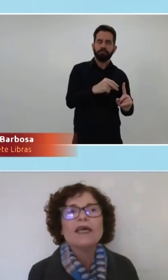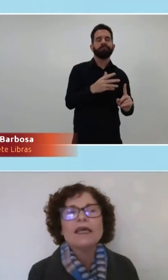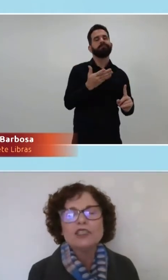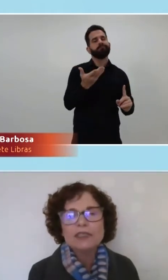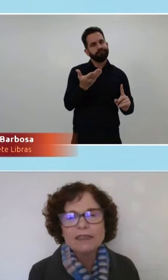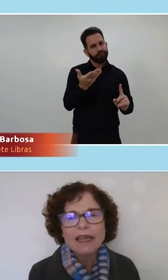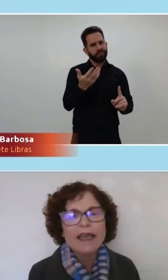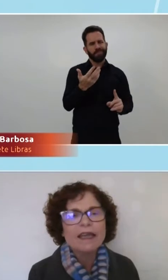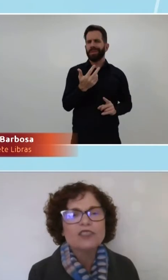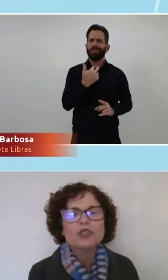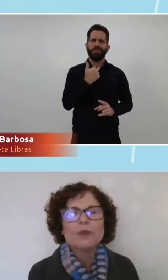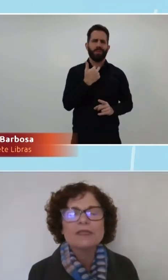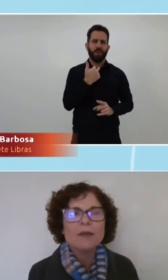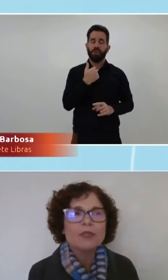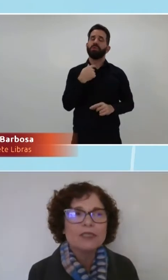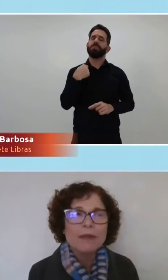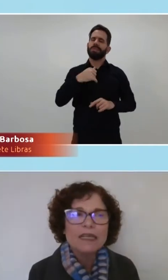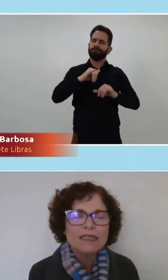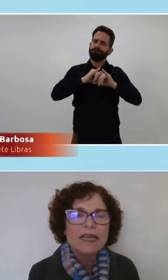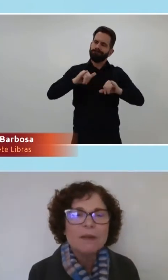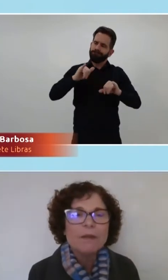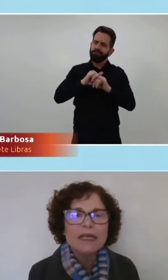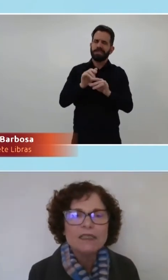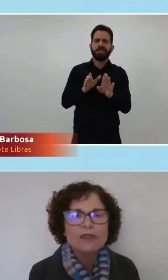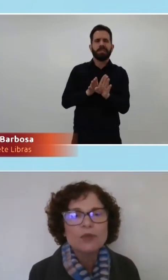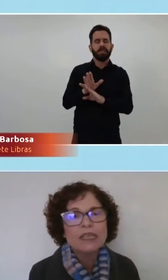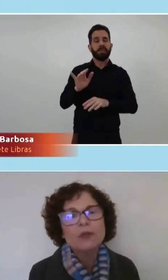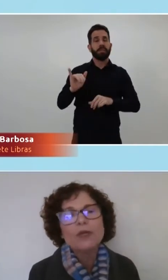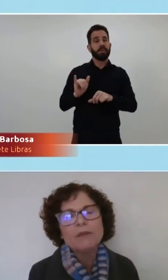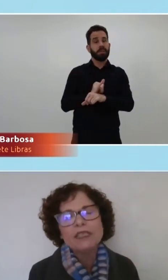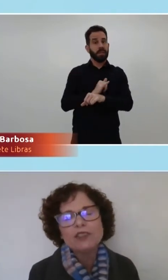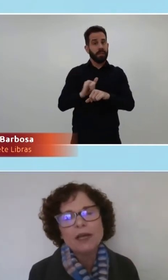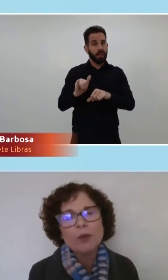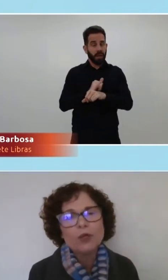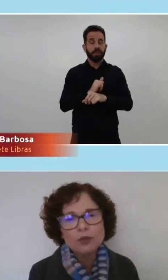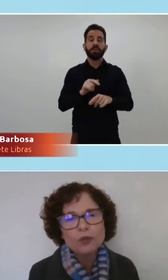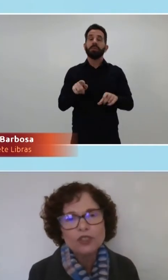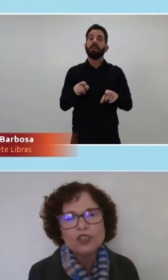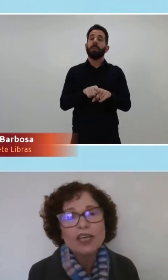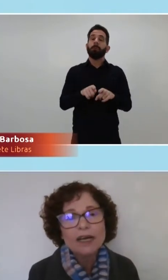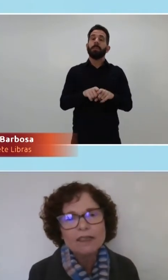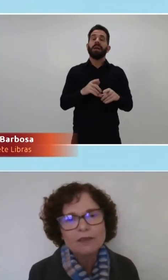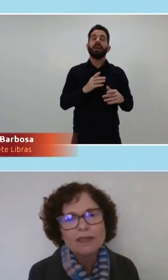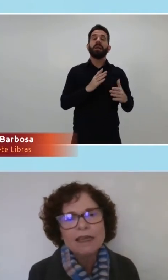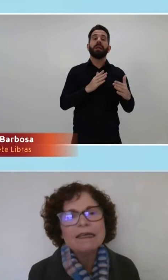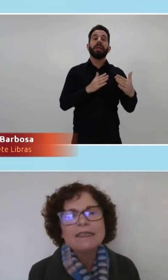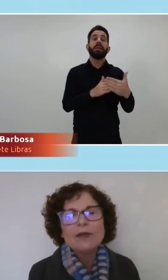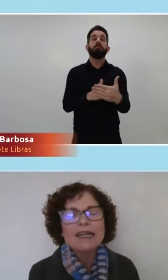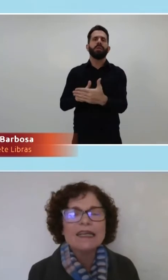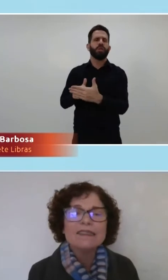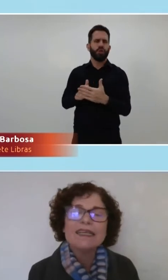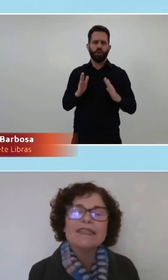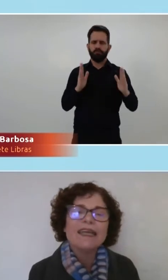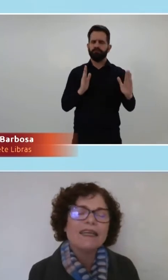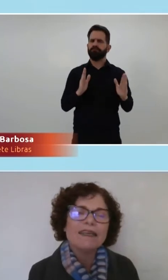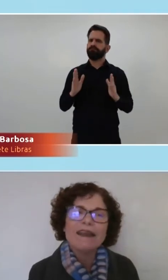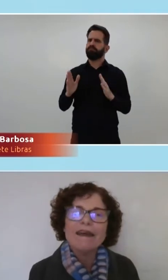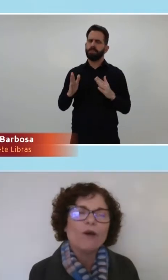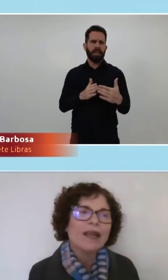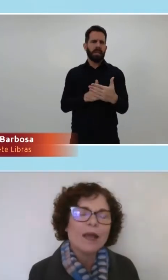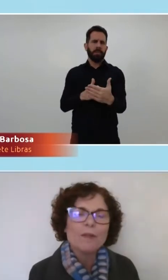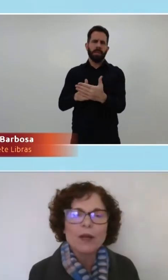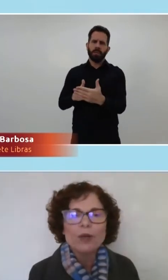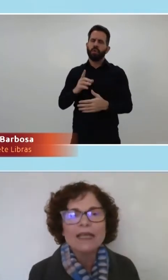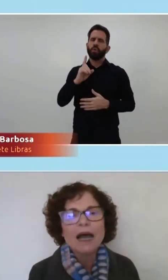informações, estratégias, por exemplo, estabelecer limites. O limite ele é posto no cotidiano. Então, a criança que tem,